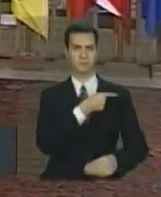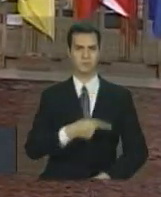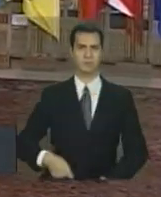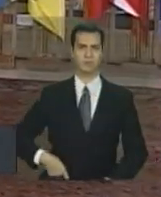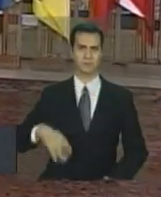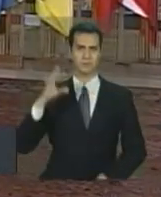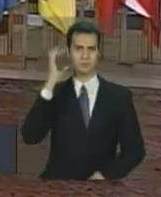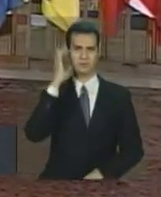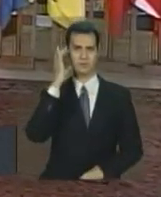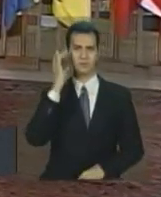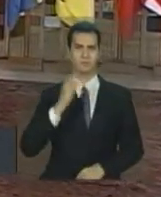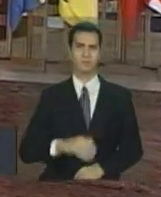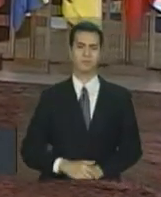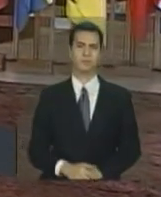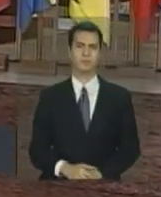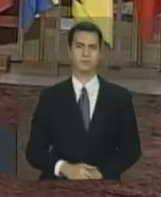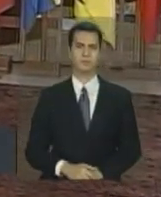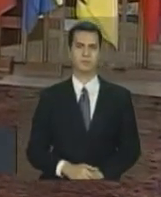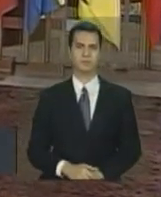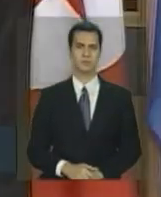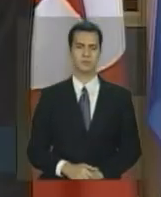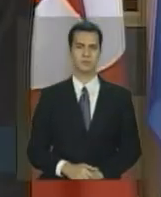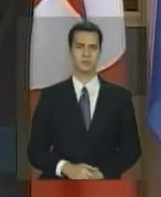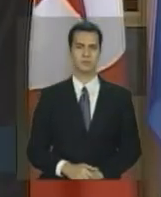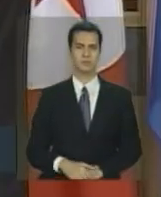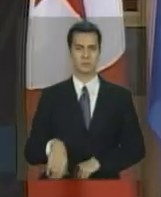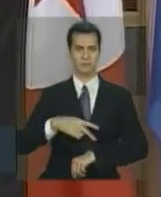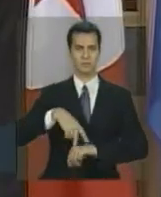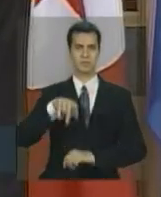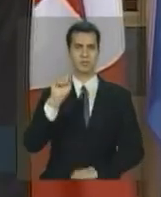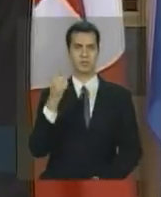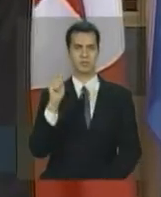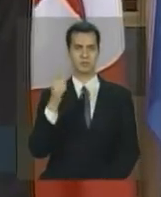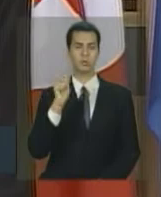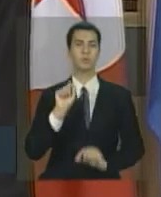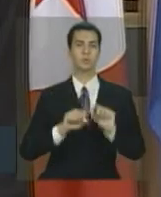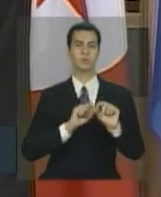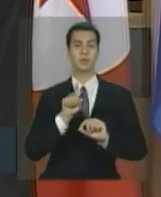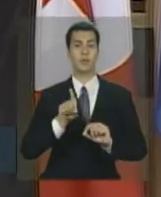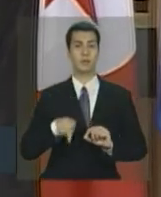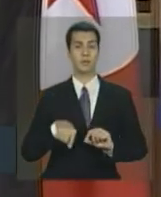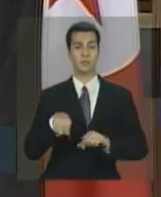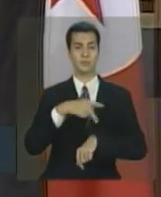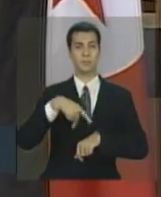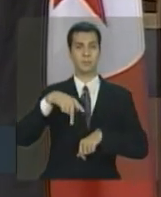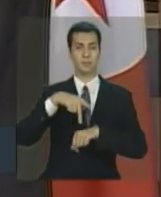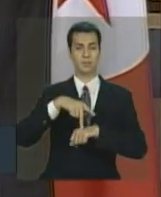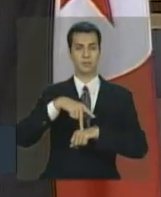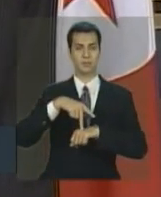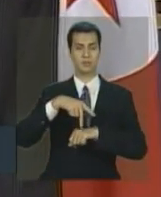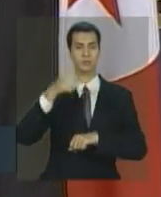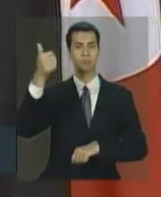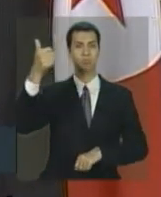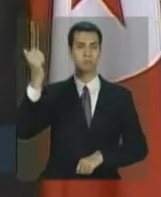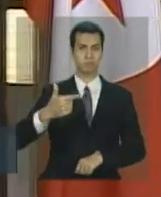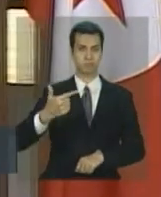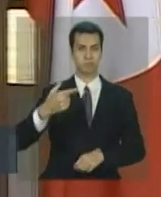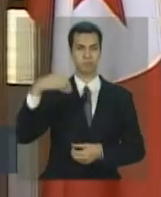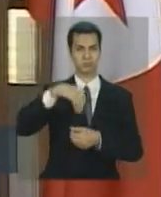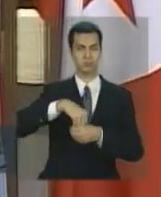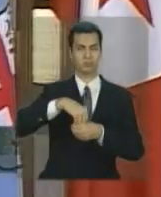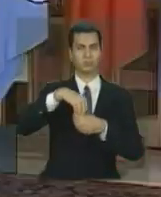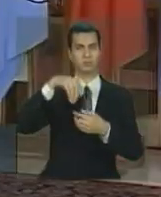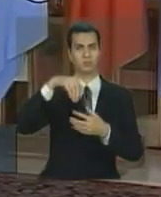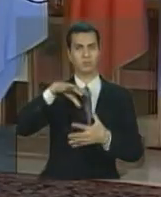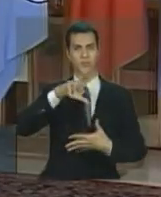à presidenta Dilma Rousseff. A Argentina é o segundo maior país da América do Sul